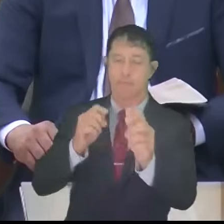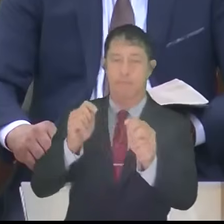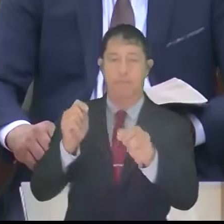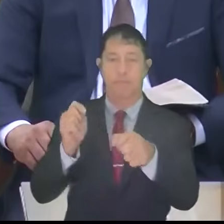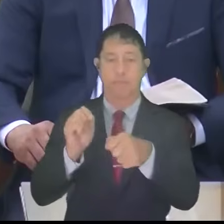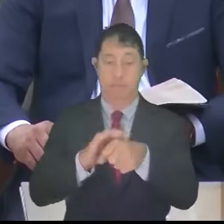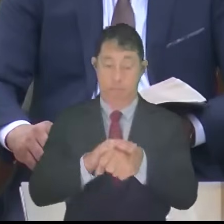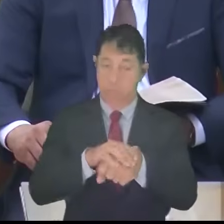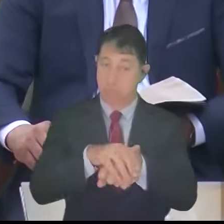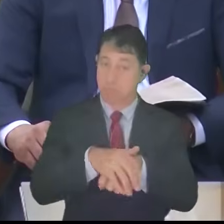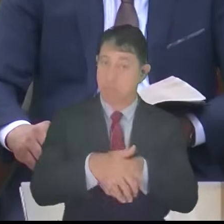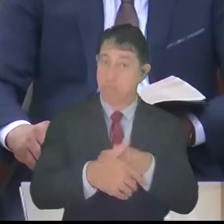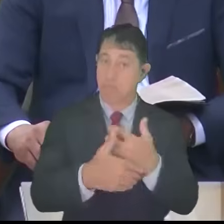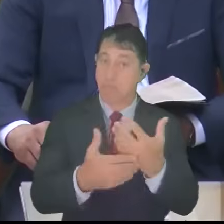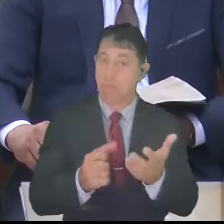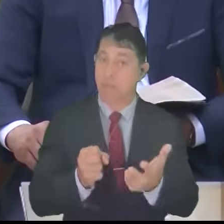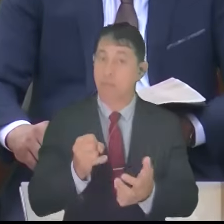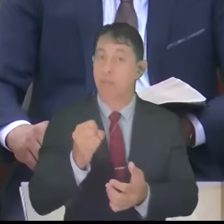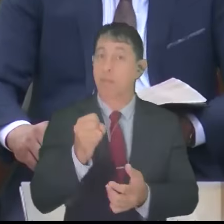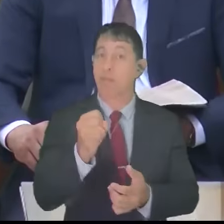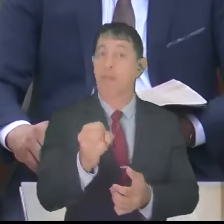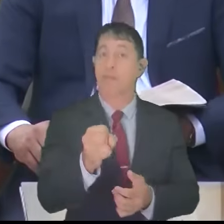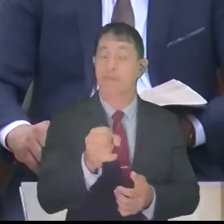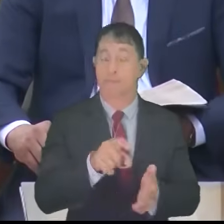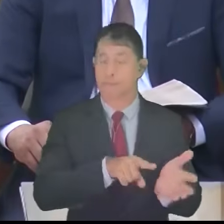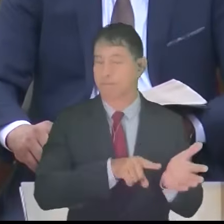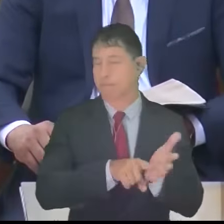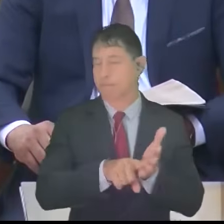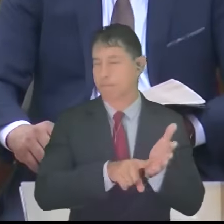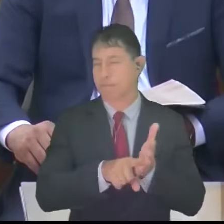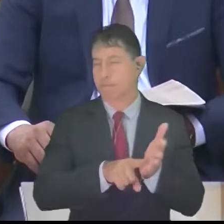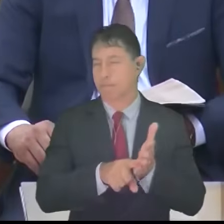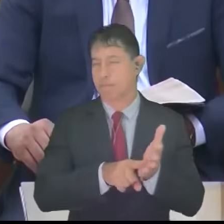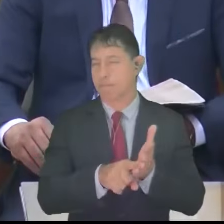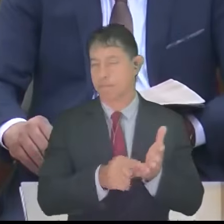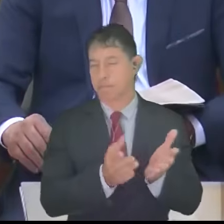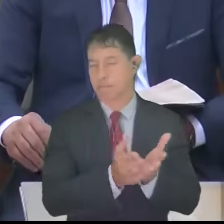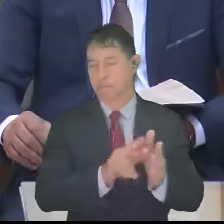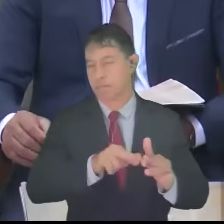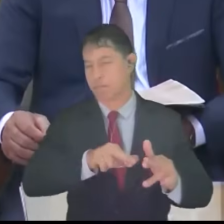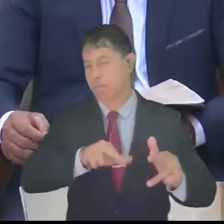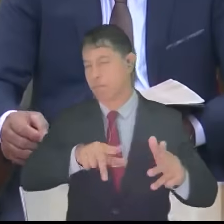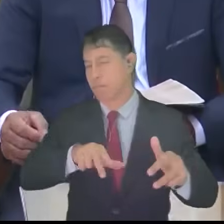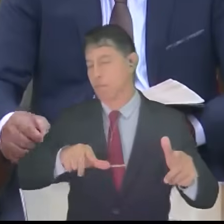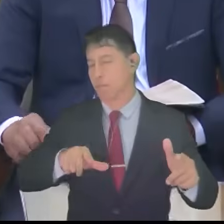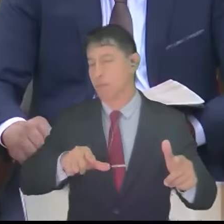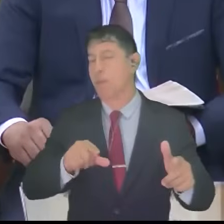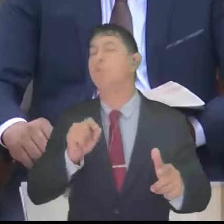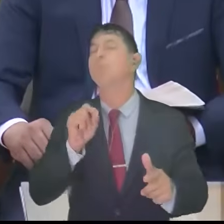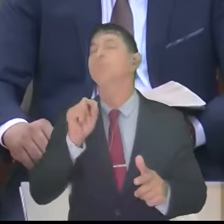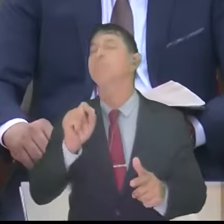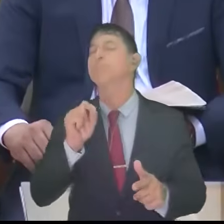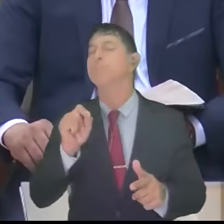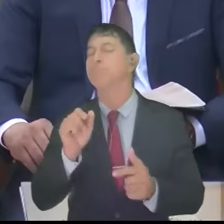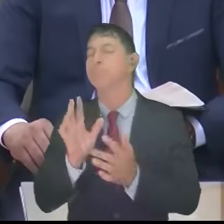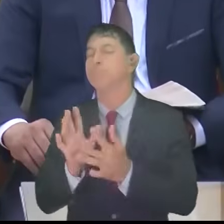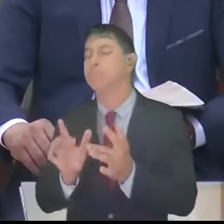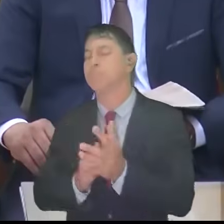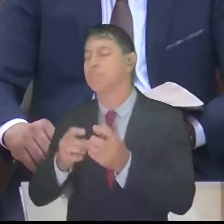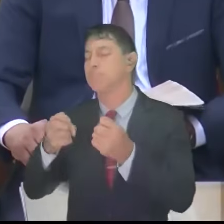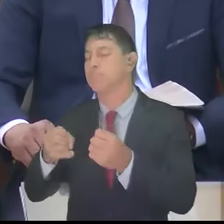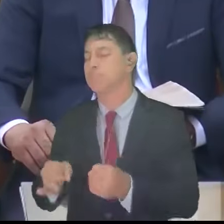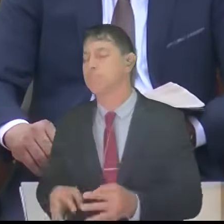Nesta noite, se você for fazer uma pesquisa literal, o que era que Jesus estava falando, os que